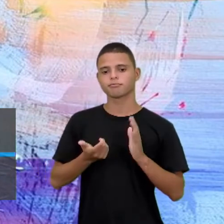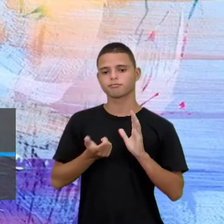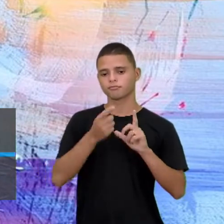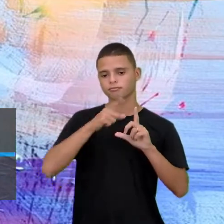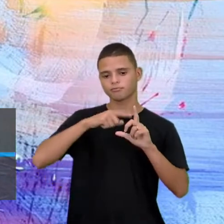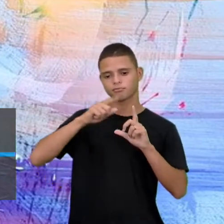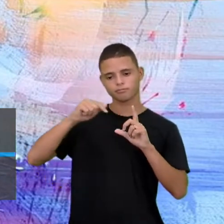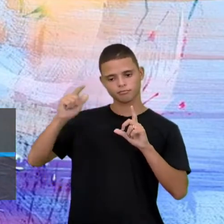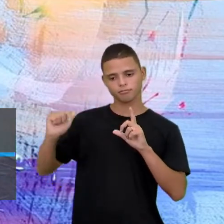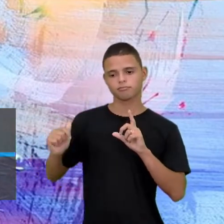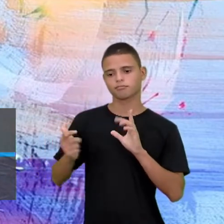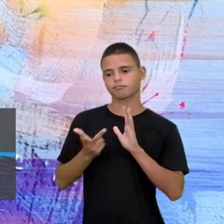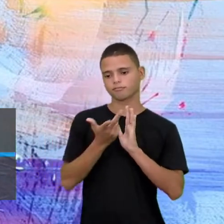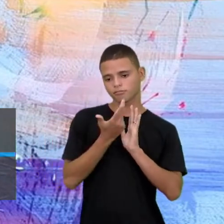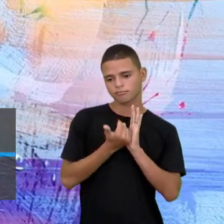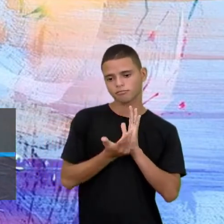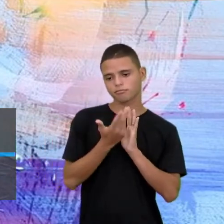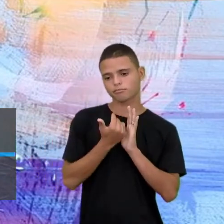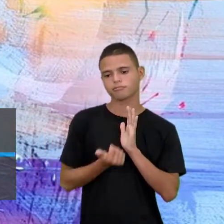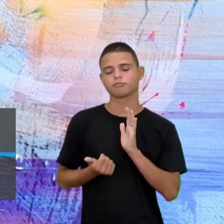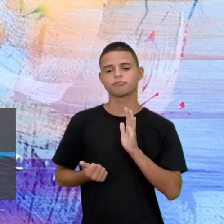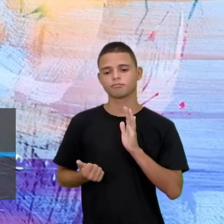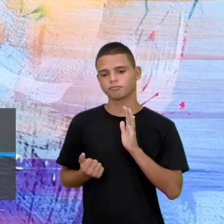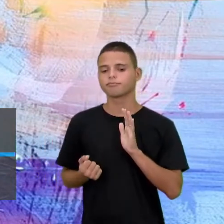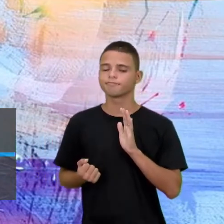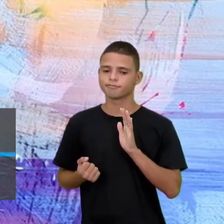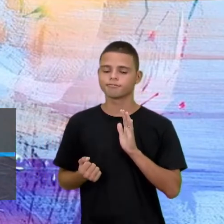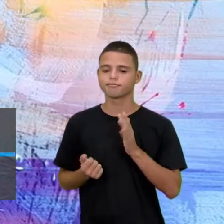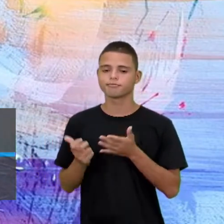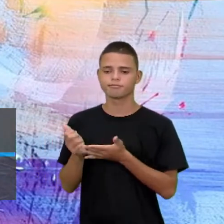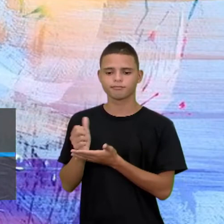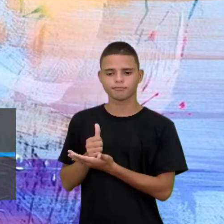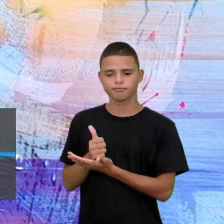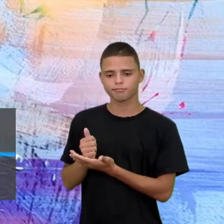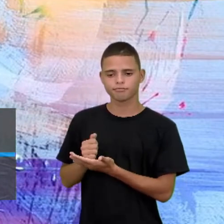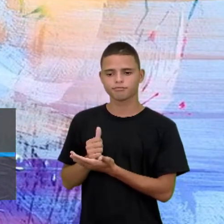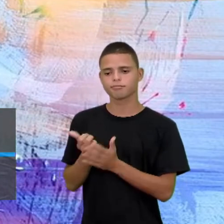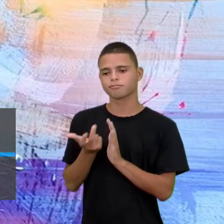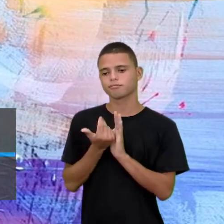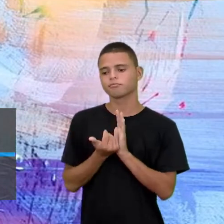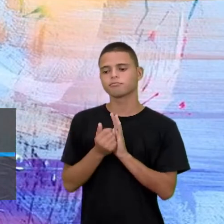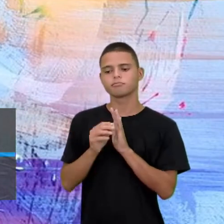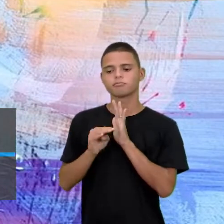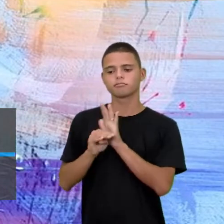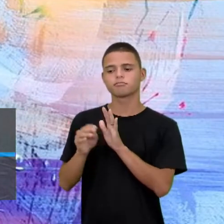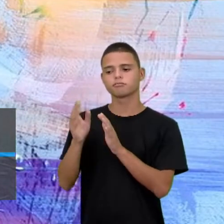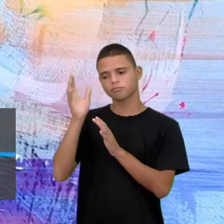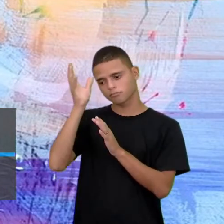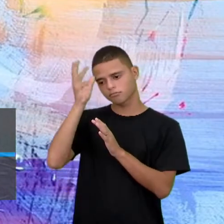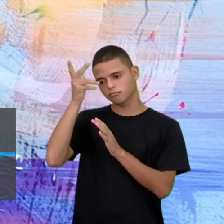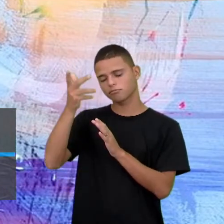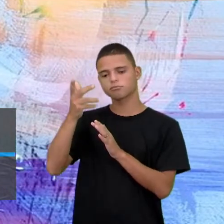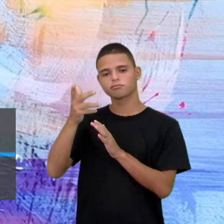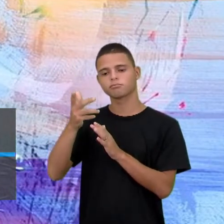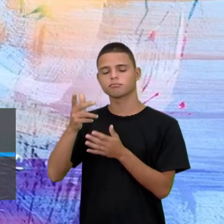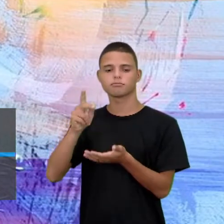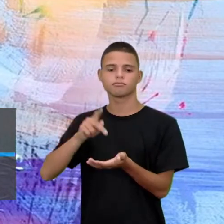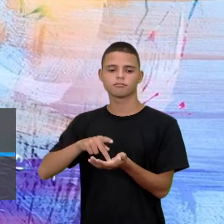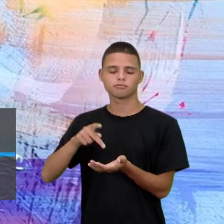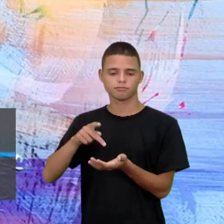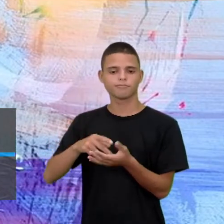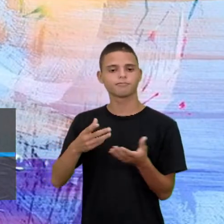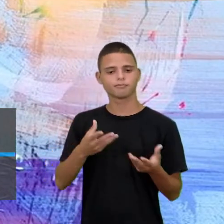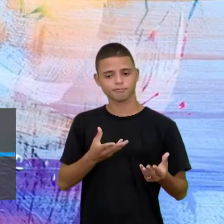de produtos, o designer de modas, né? O designer de games, ele traz soluções, né? Entre aspas, soluções, na verdade, muito